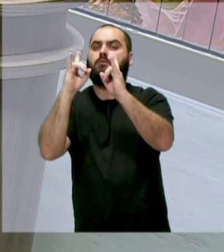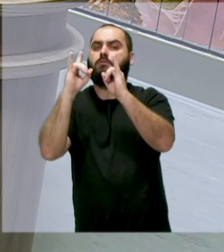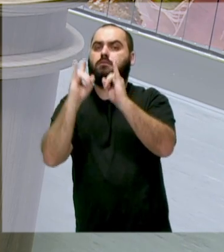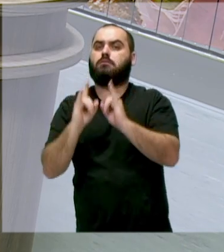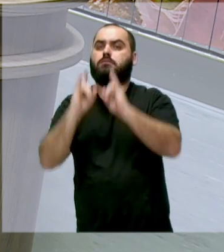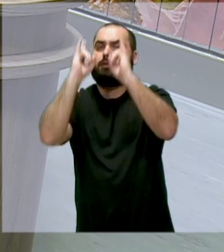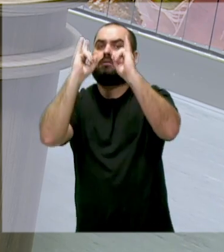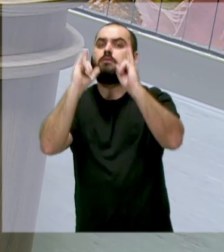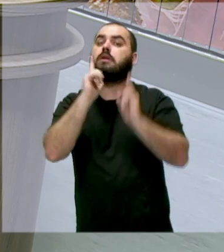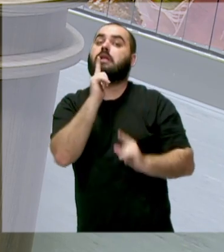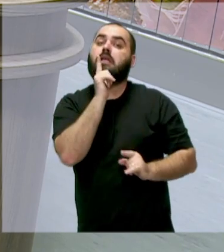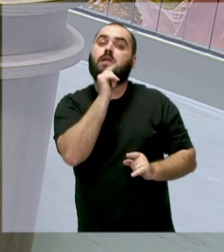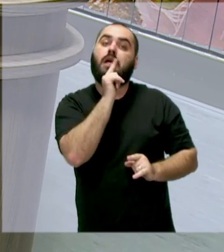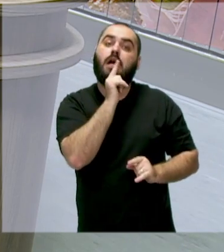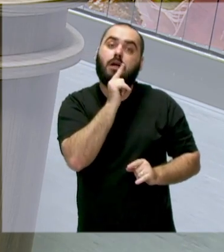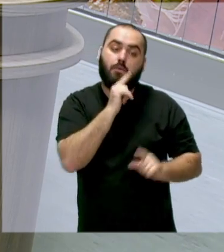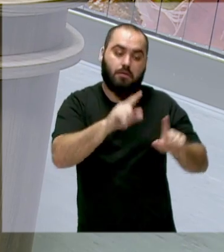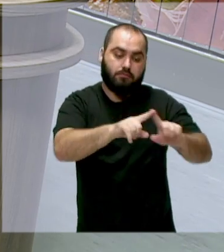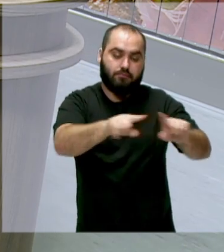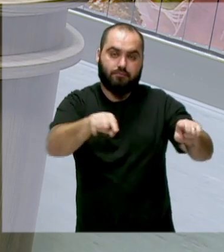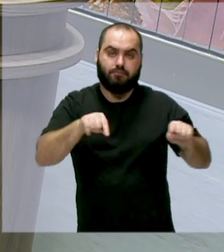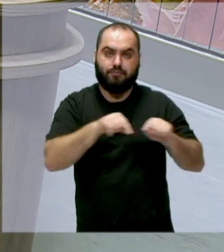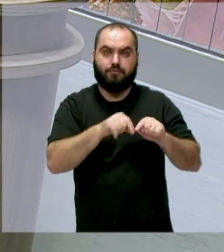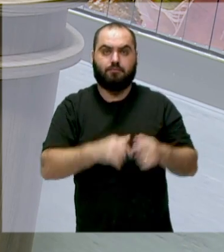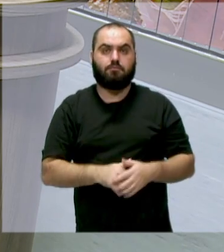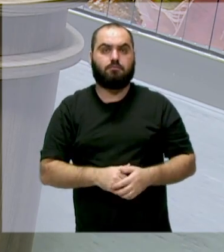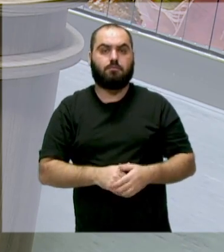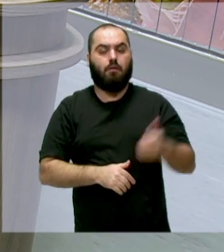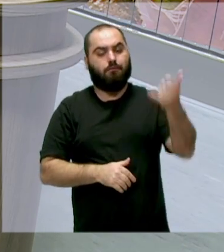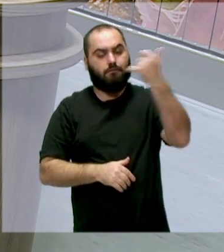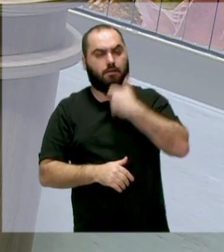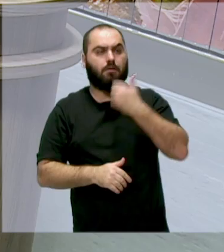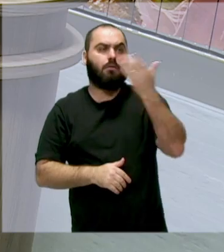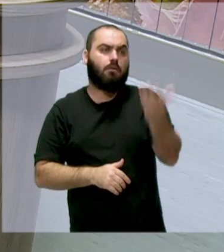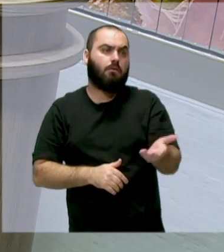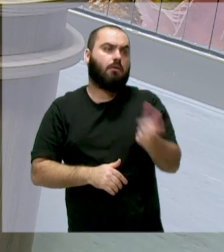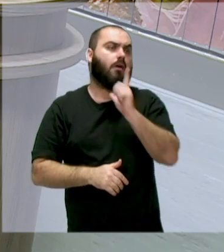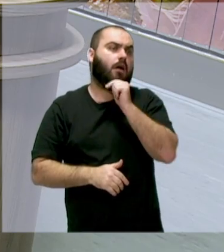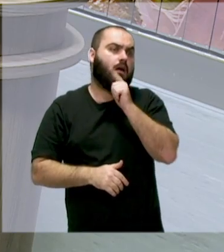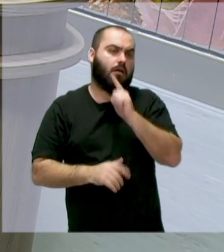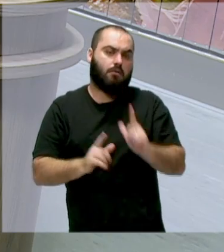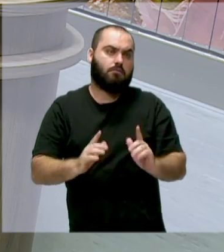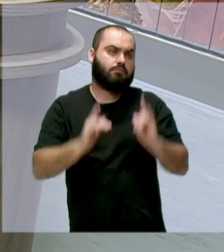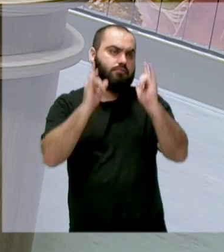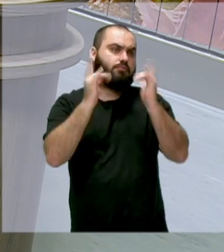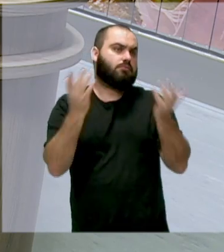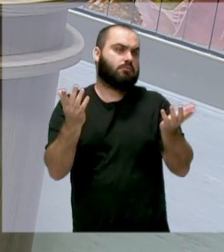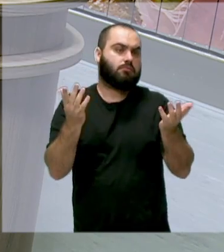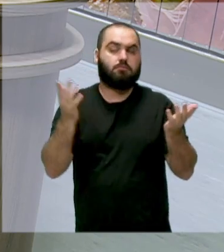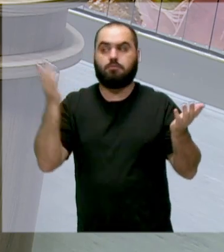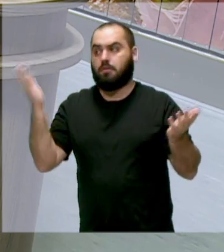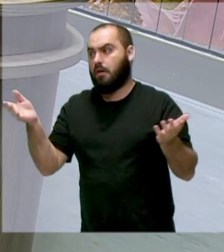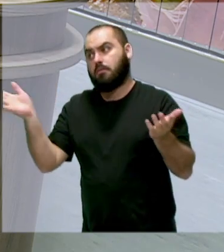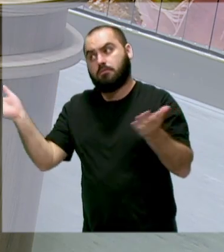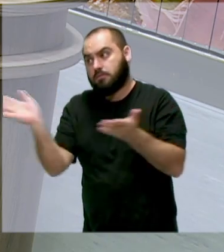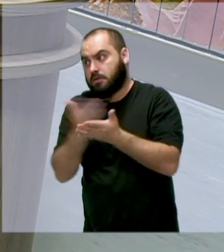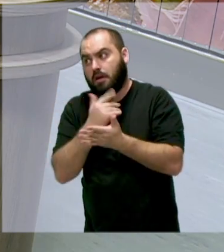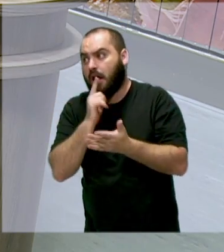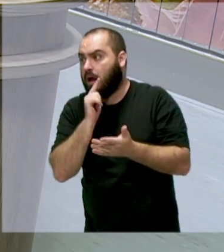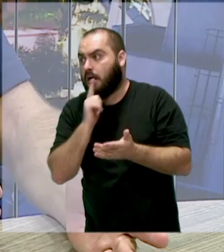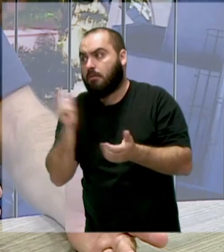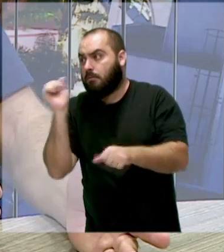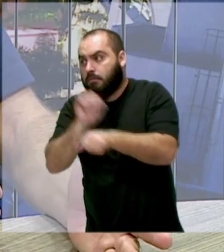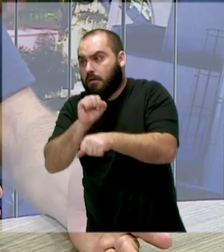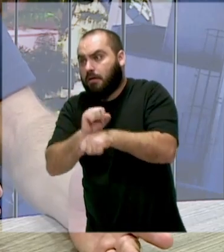construídas piscinas. E a gente recebe, a piscina está cheia d'água, e tem que ir lá pedir para o cara desvaziar, o mestre de obra, o engenheiro, você tem que tirar a água, não pode deixar